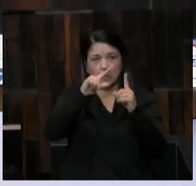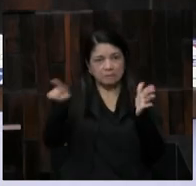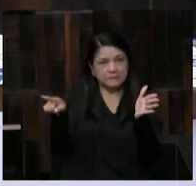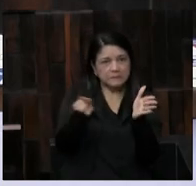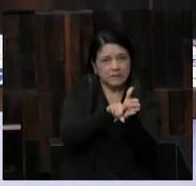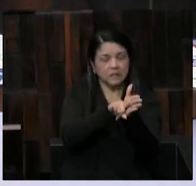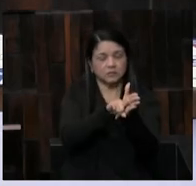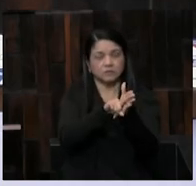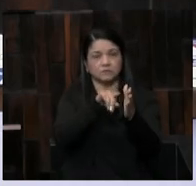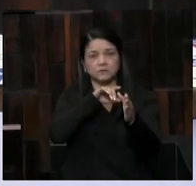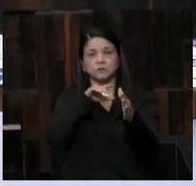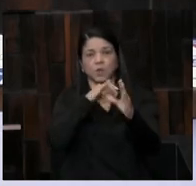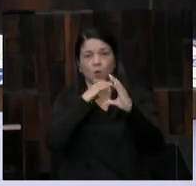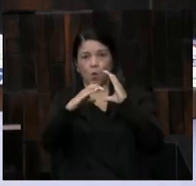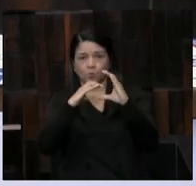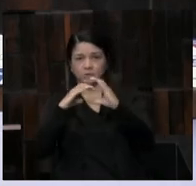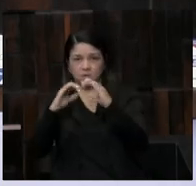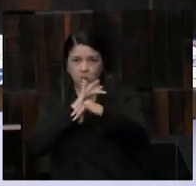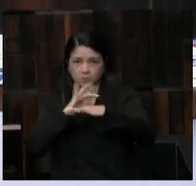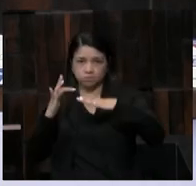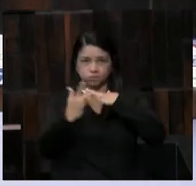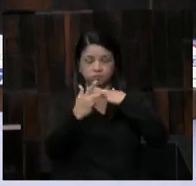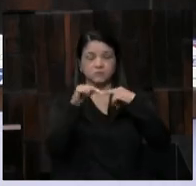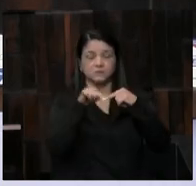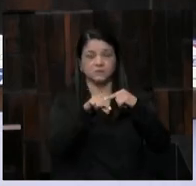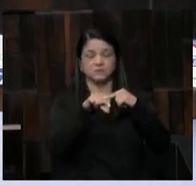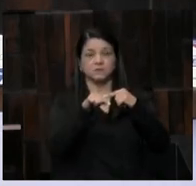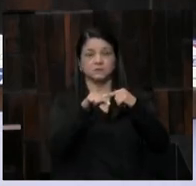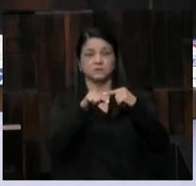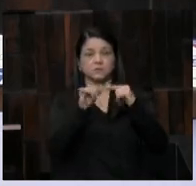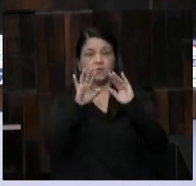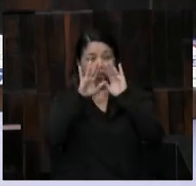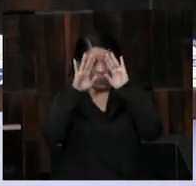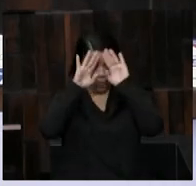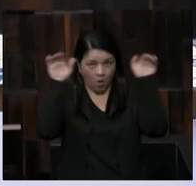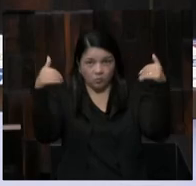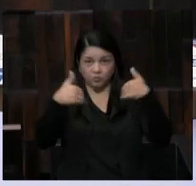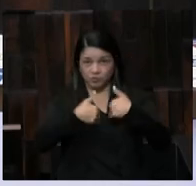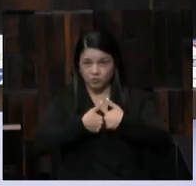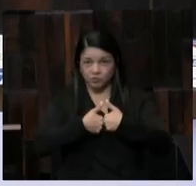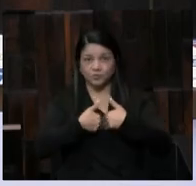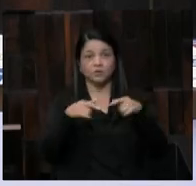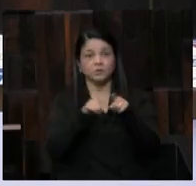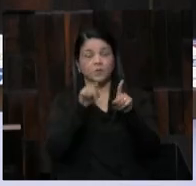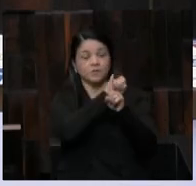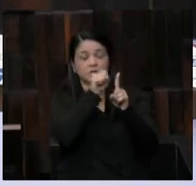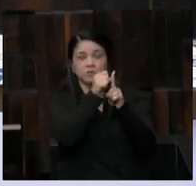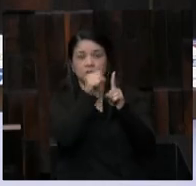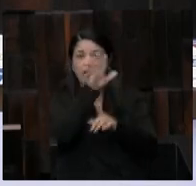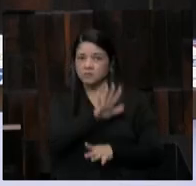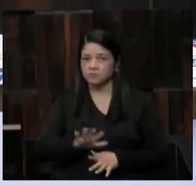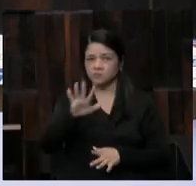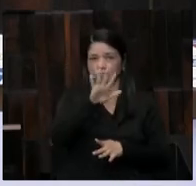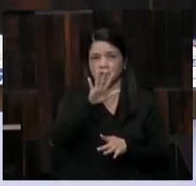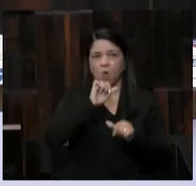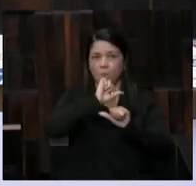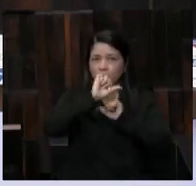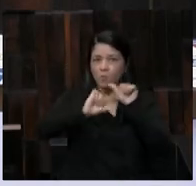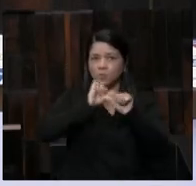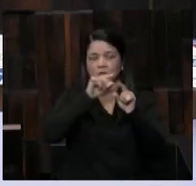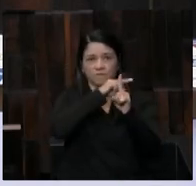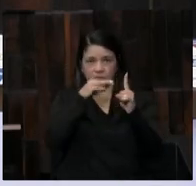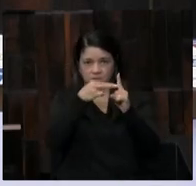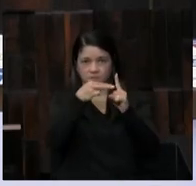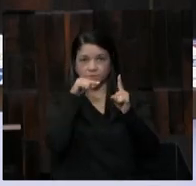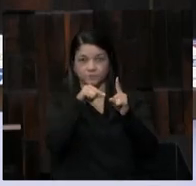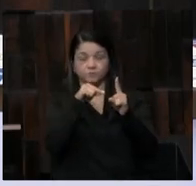meios de comunicação quanto ao autismo e também da sociedade em geral, passando o